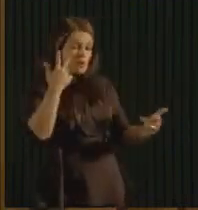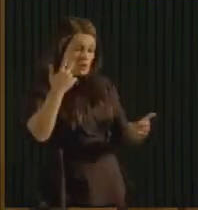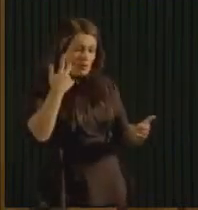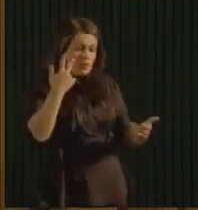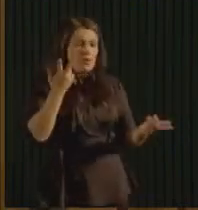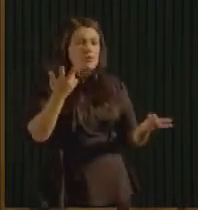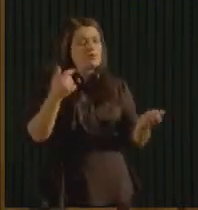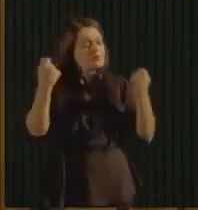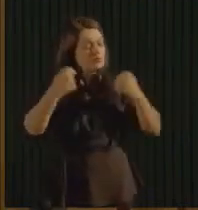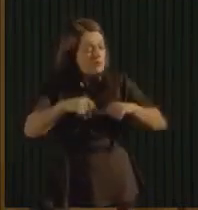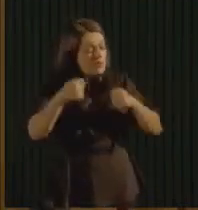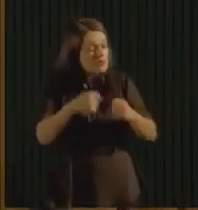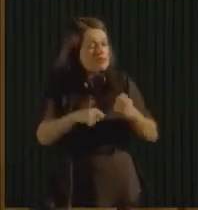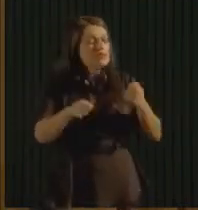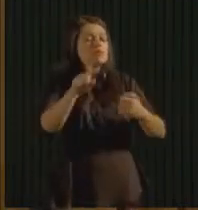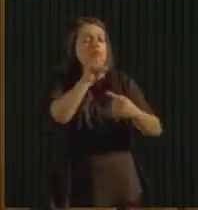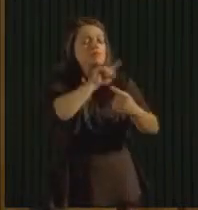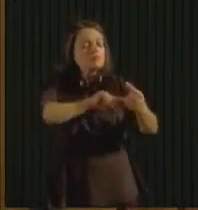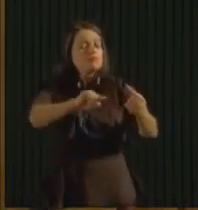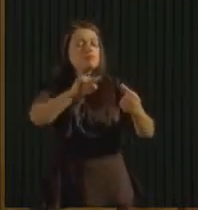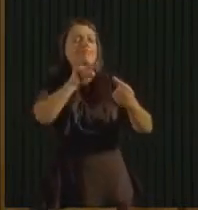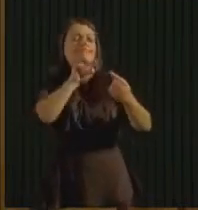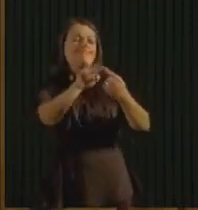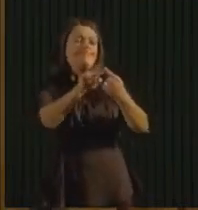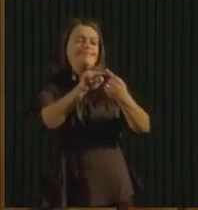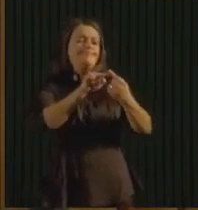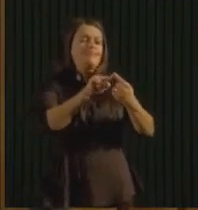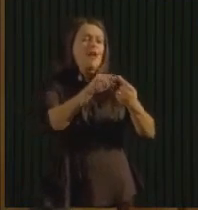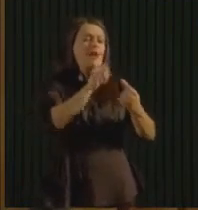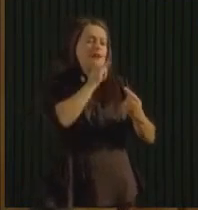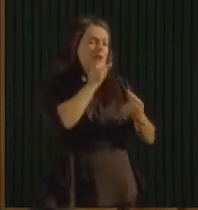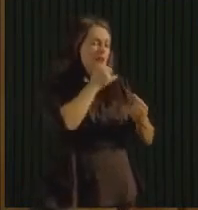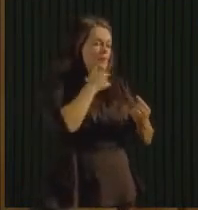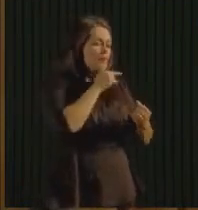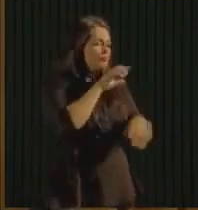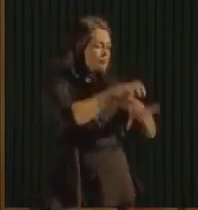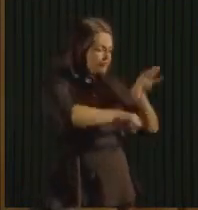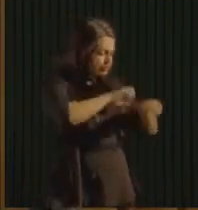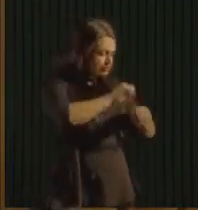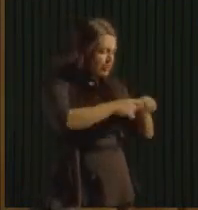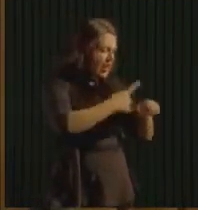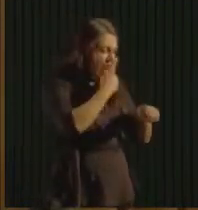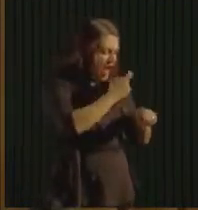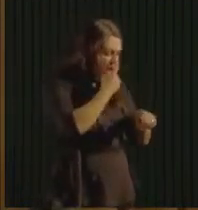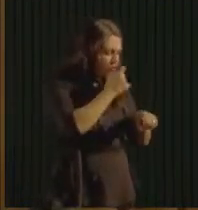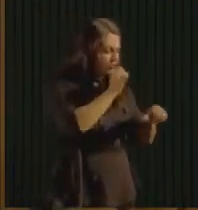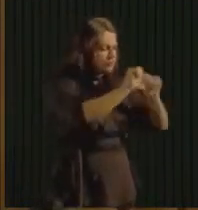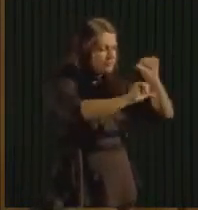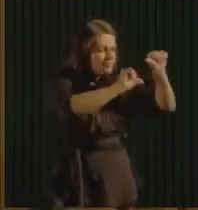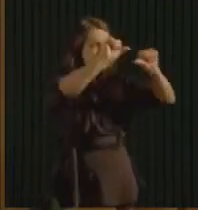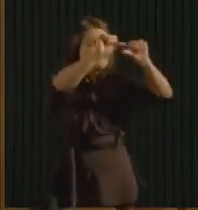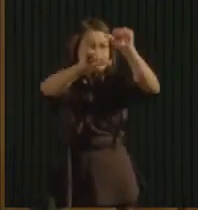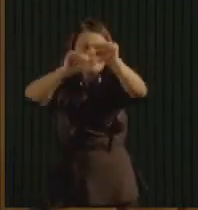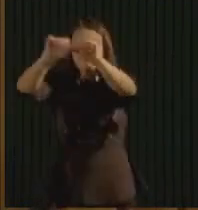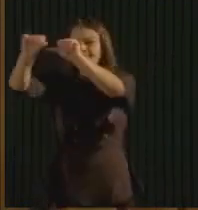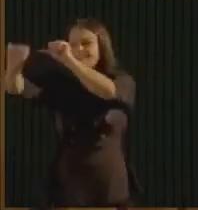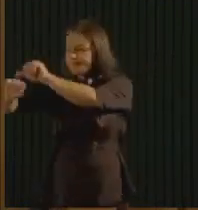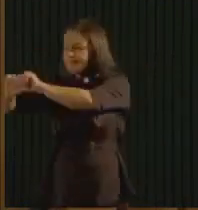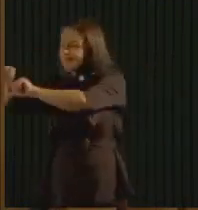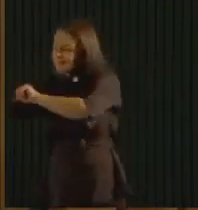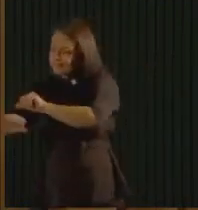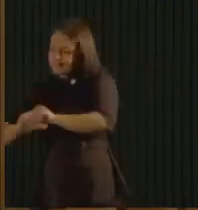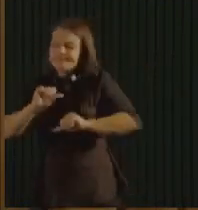fazer circular aquilo já produzido, os catadores atendem mais que as empresas que lidam